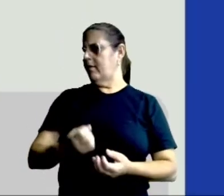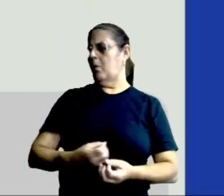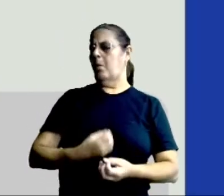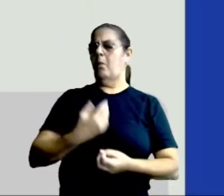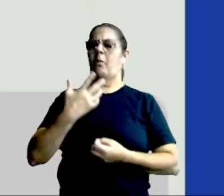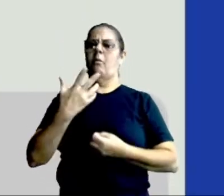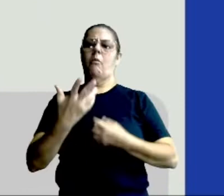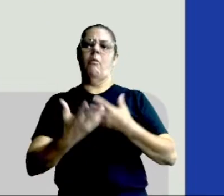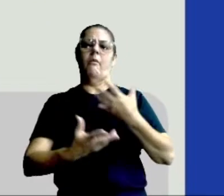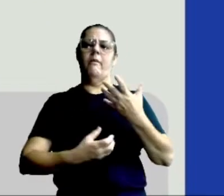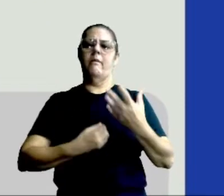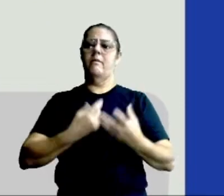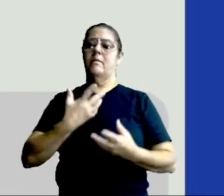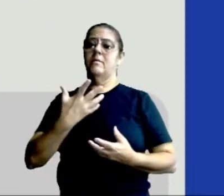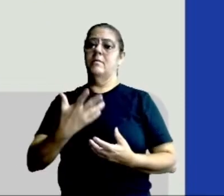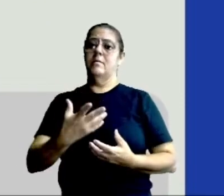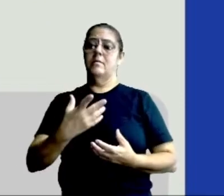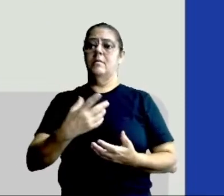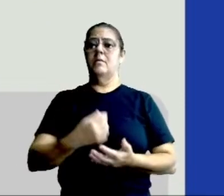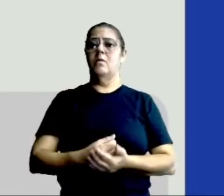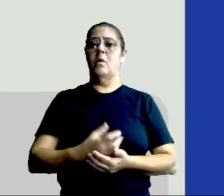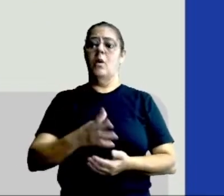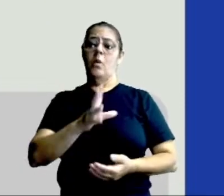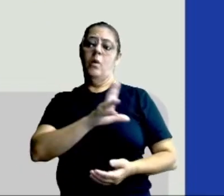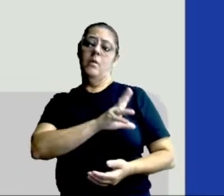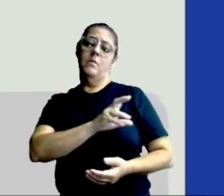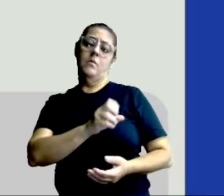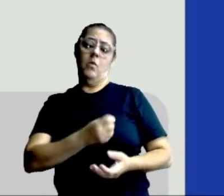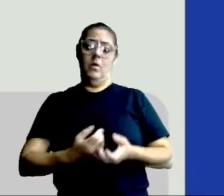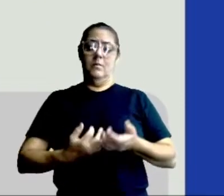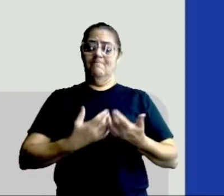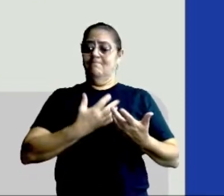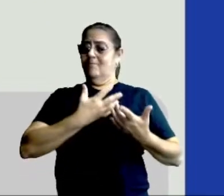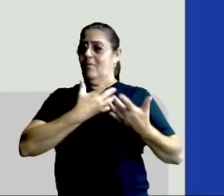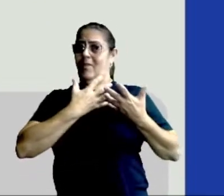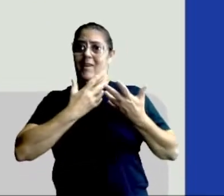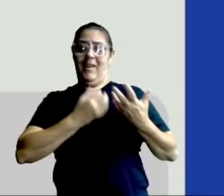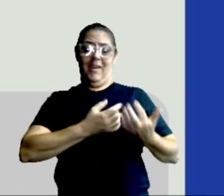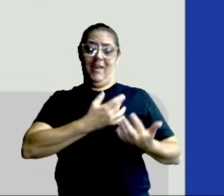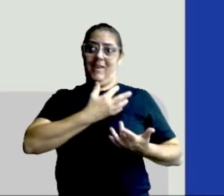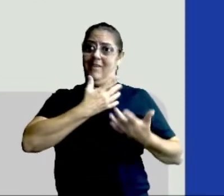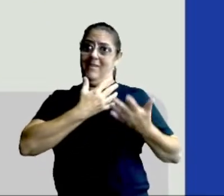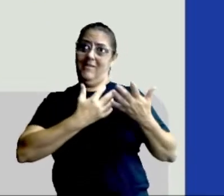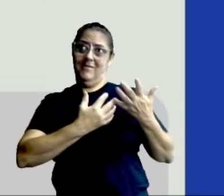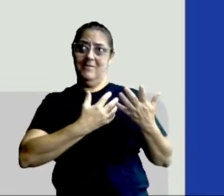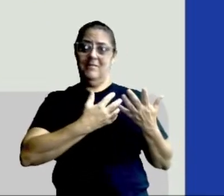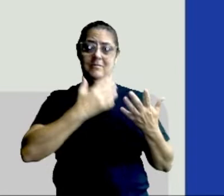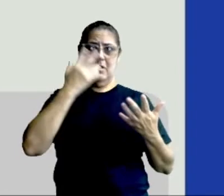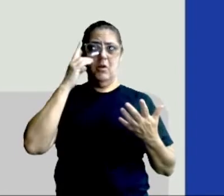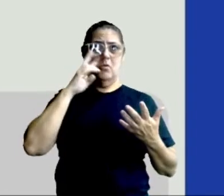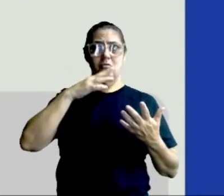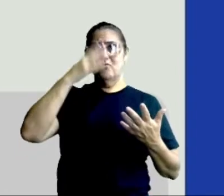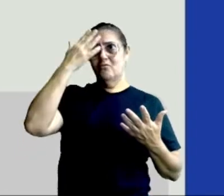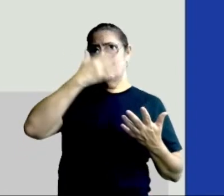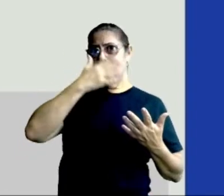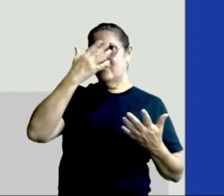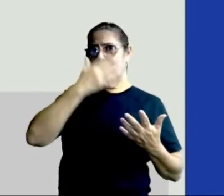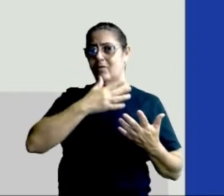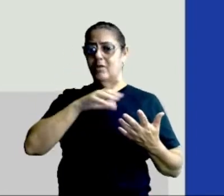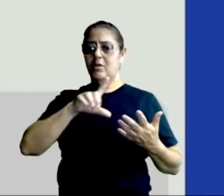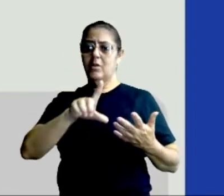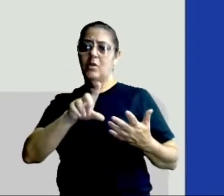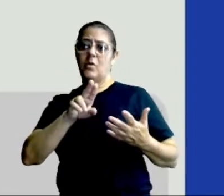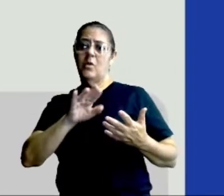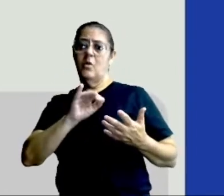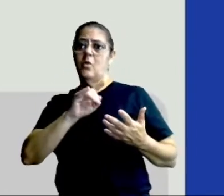poema o Na verdade uma poesia chamada de um amor é fogo que arde sem se ver acredito que muita gente já conhece porque é bem antiga